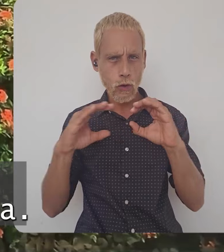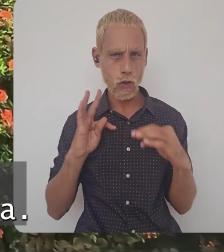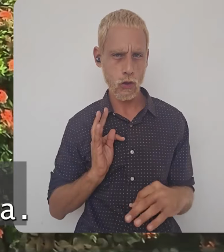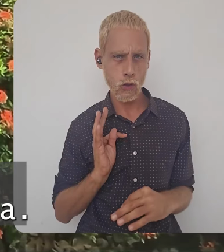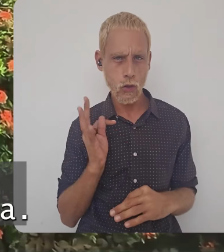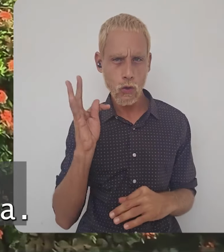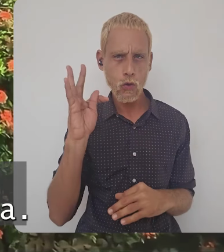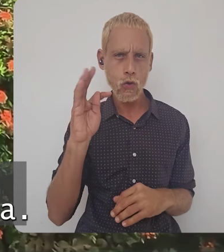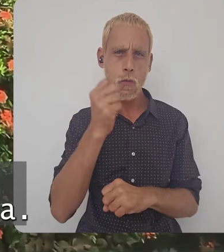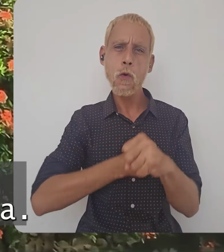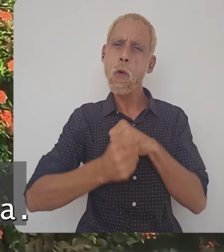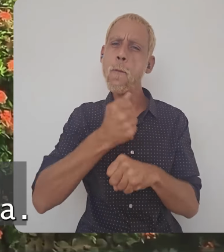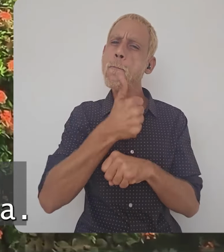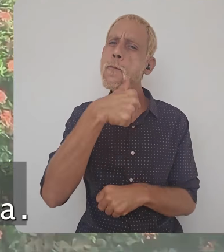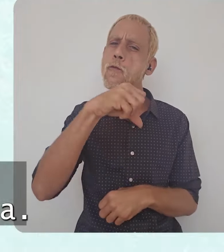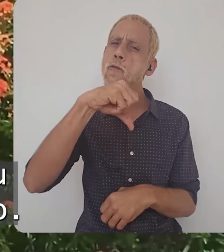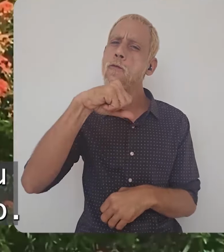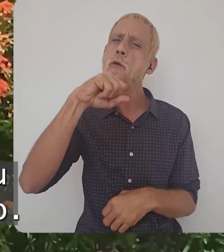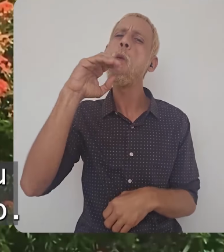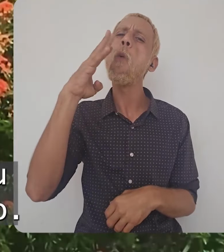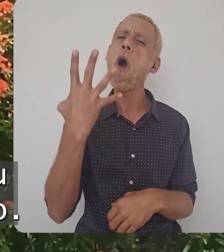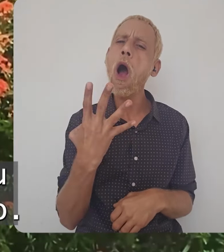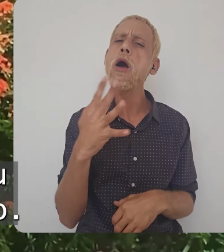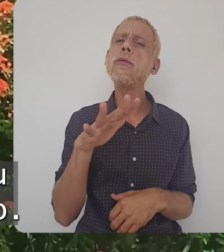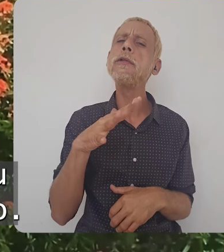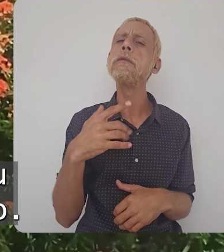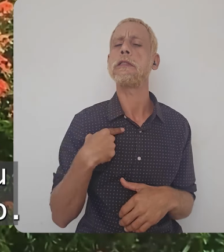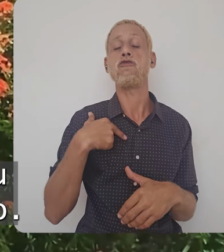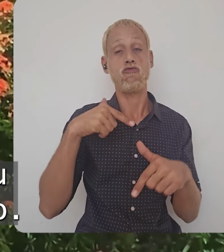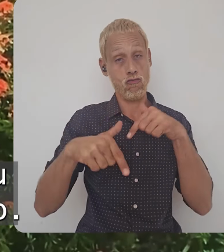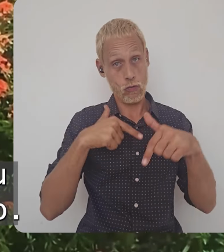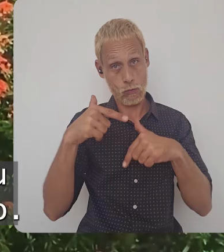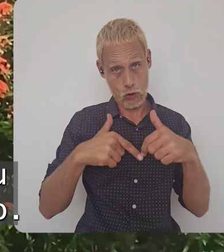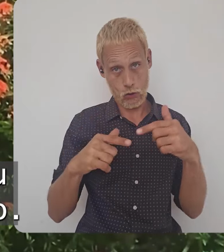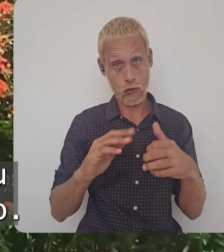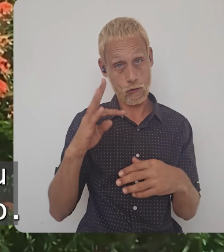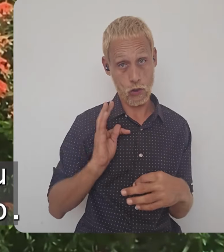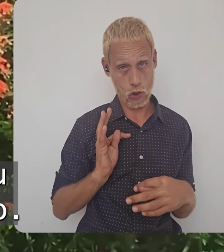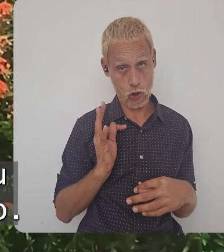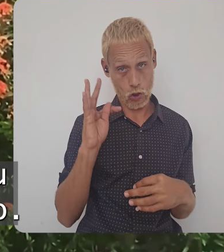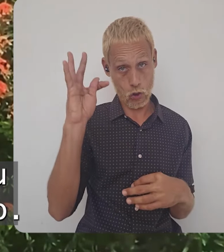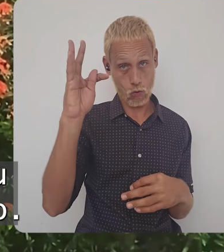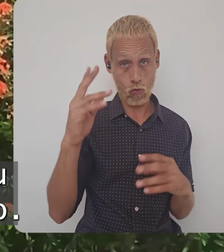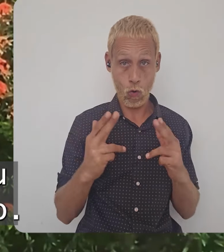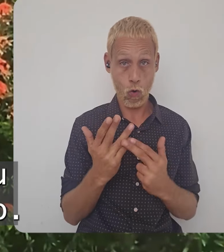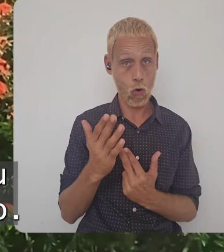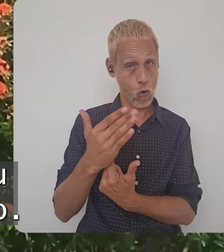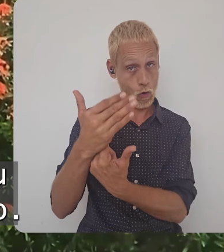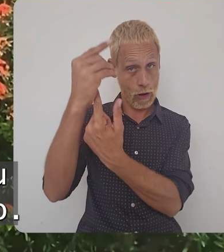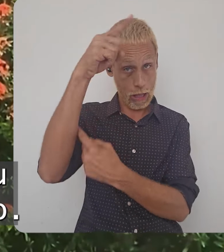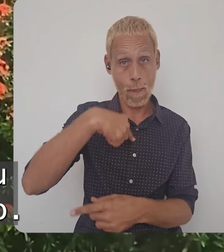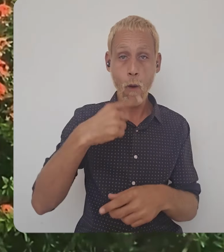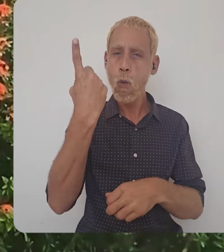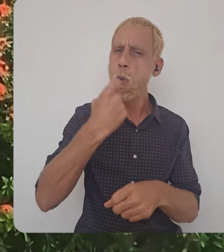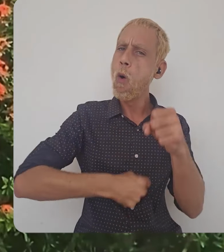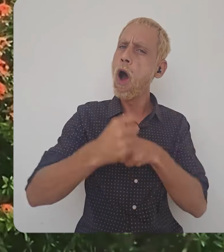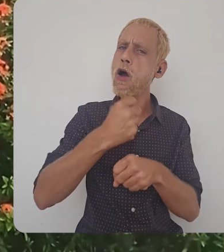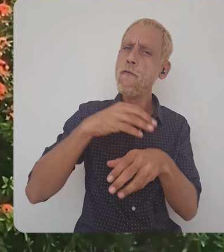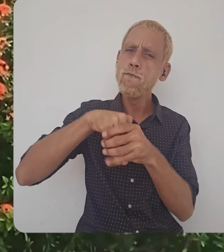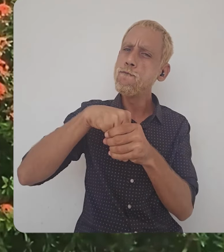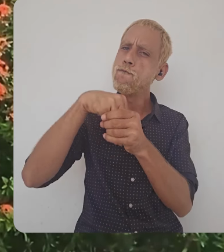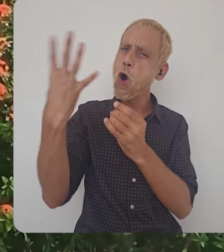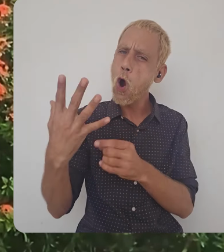oportunidade de fazer um mestrado em comunicação e tecnologia. Isso foi em 1994, mais ou menos, e eu já trabalhava com tecnologia no Diário.